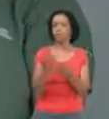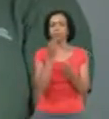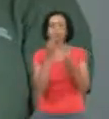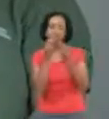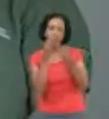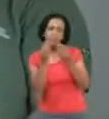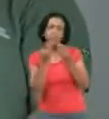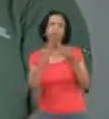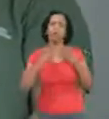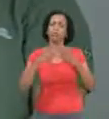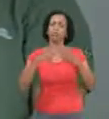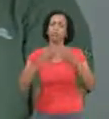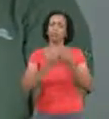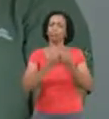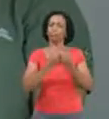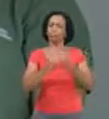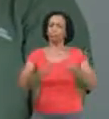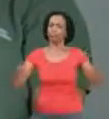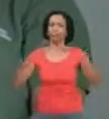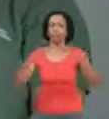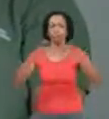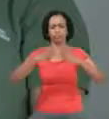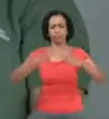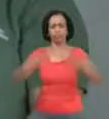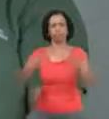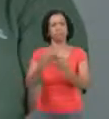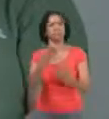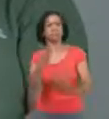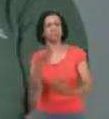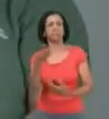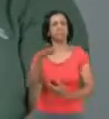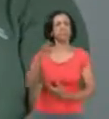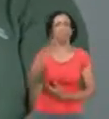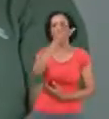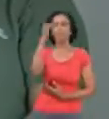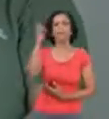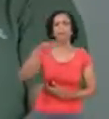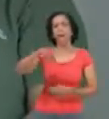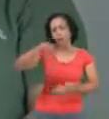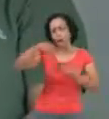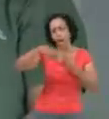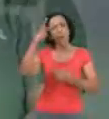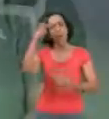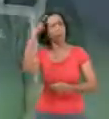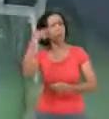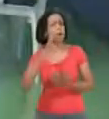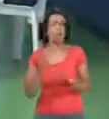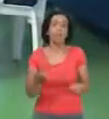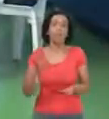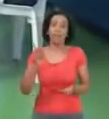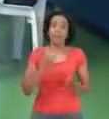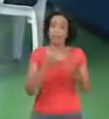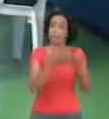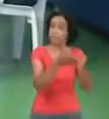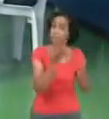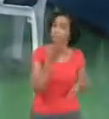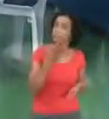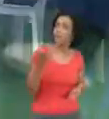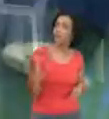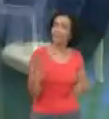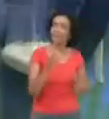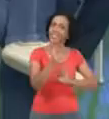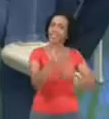refeitório grande que pode sentar 30 pessoas para fazer refeição tranquilamente. É um barco muito